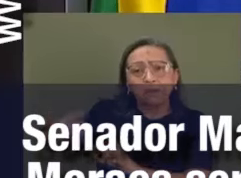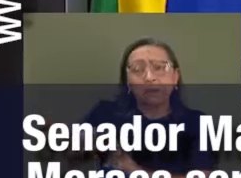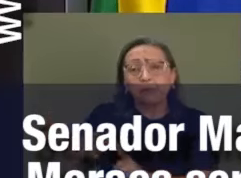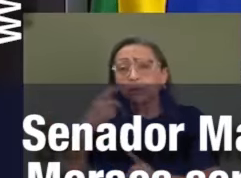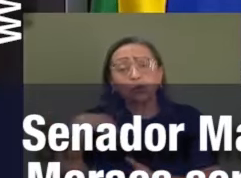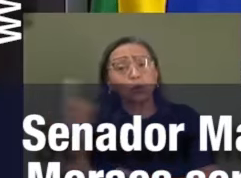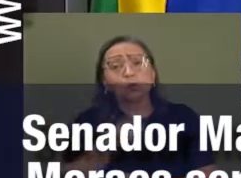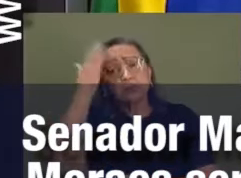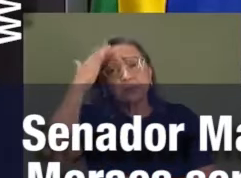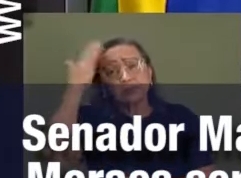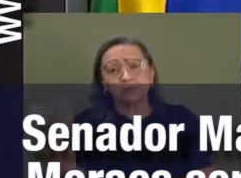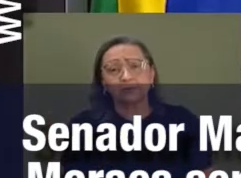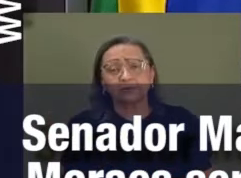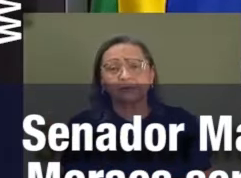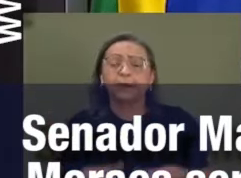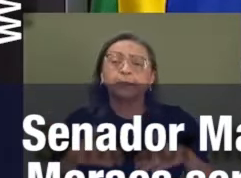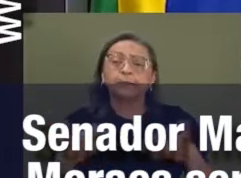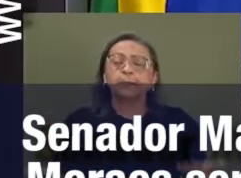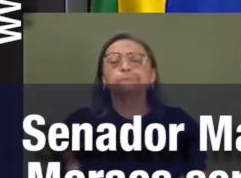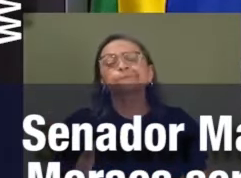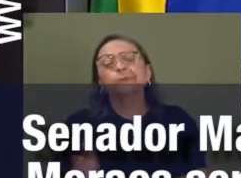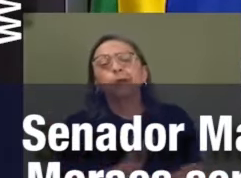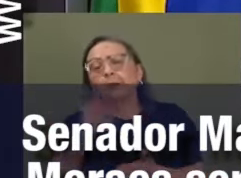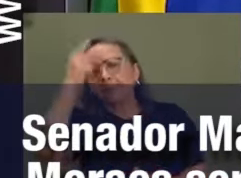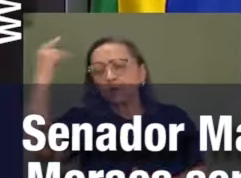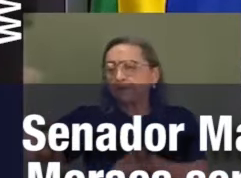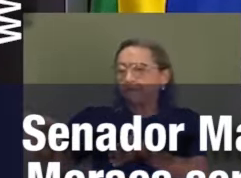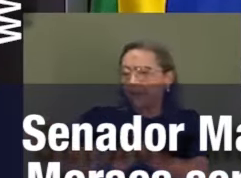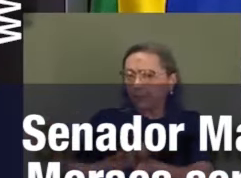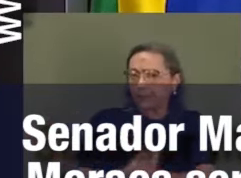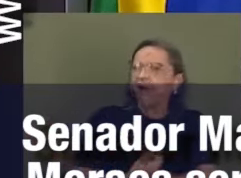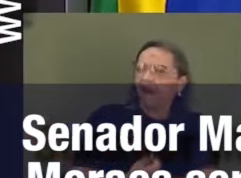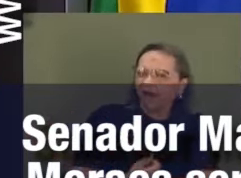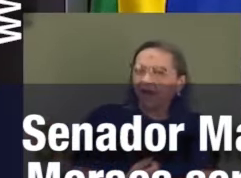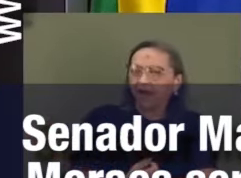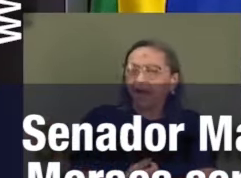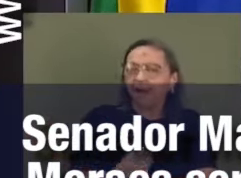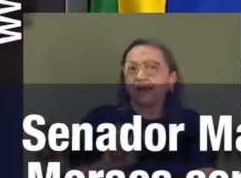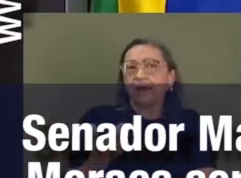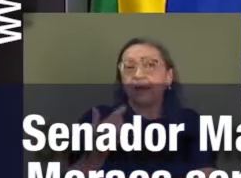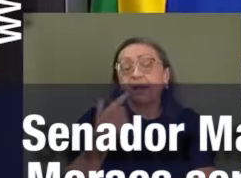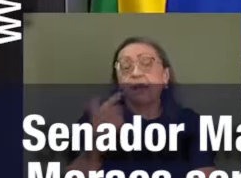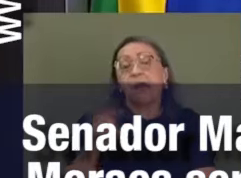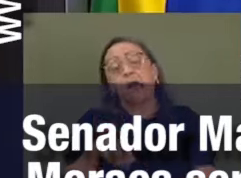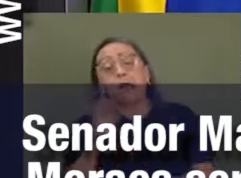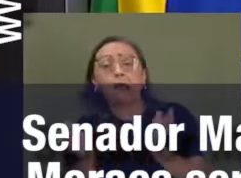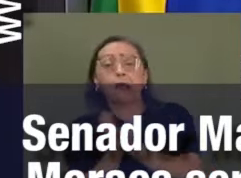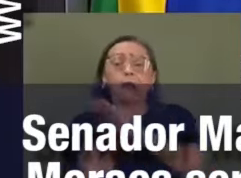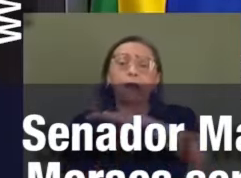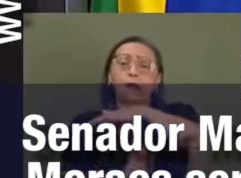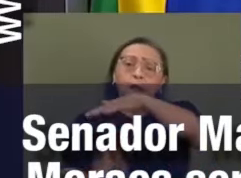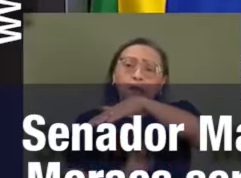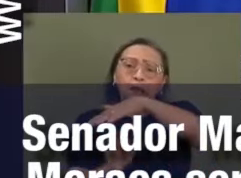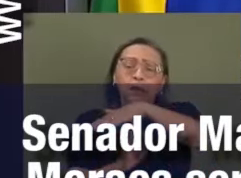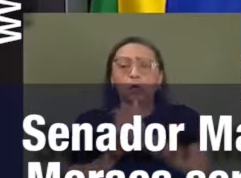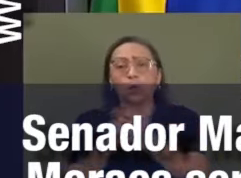para todos. Então, quando perguntaram para mim, o presidente, a imprensa, o consórcio da